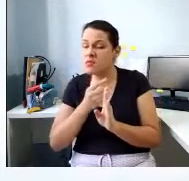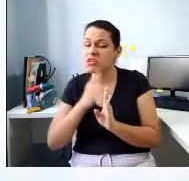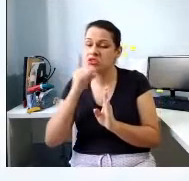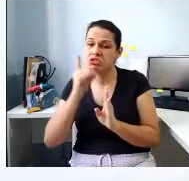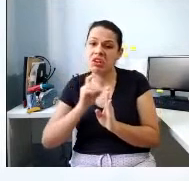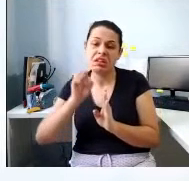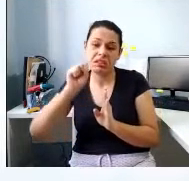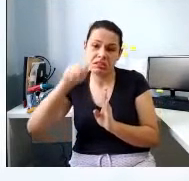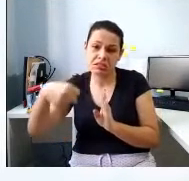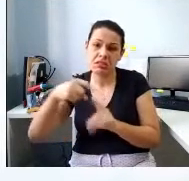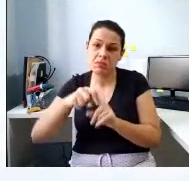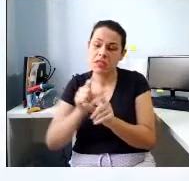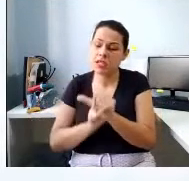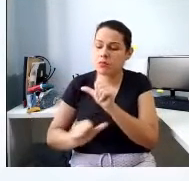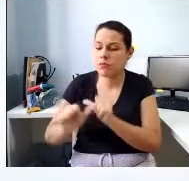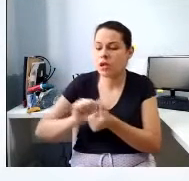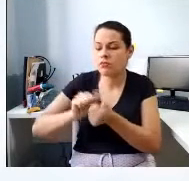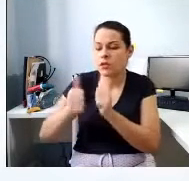reposicionamento nesse